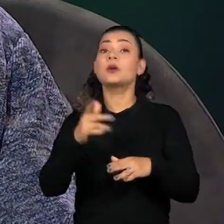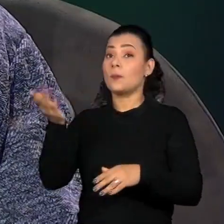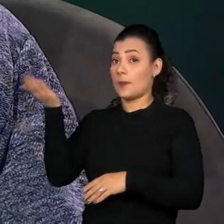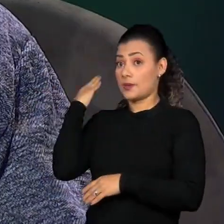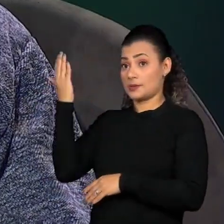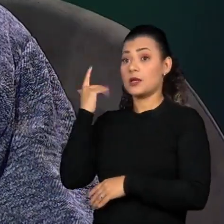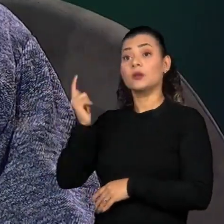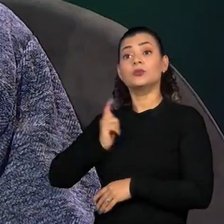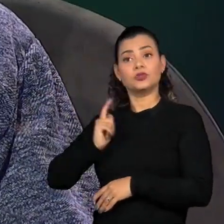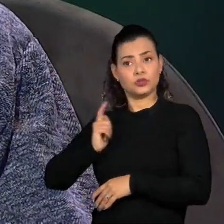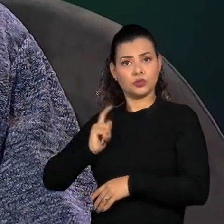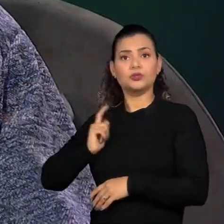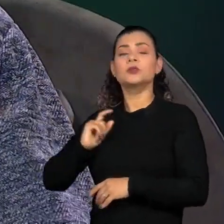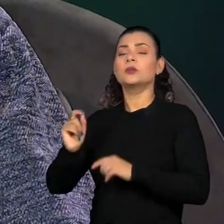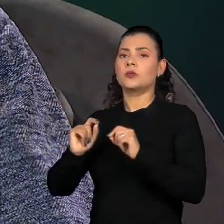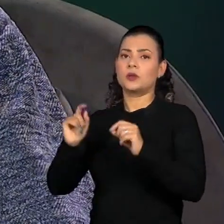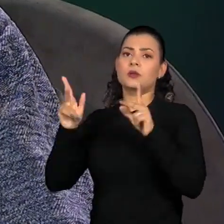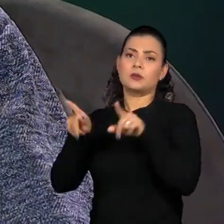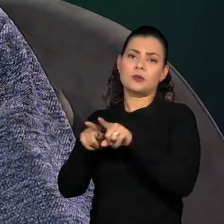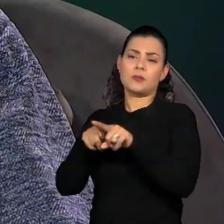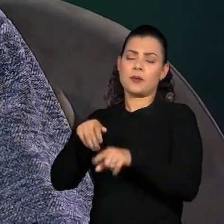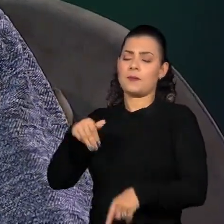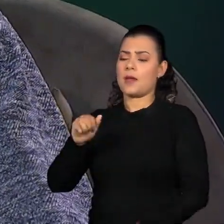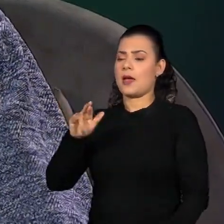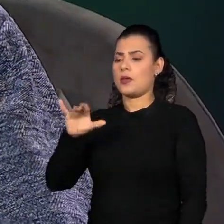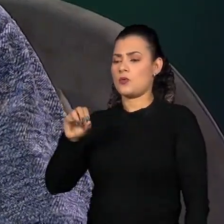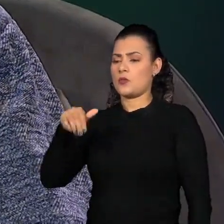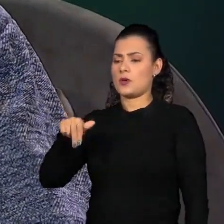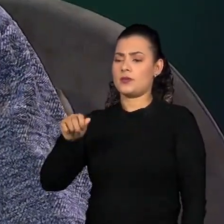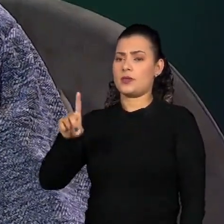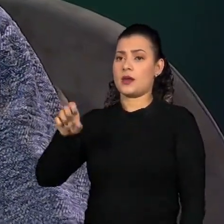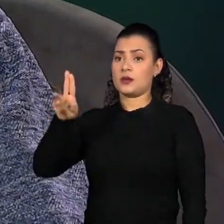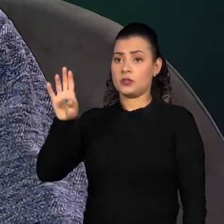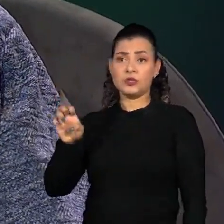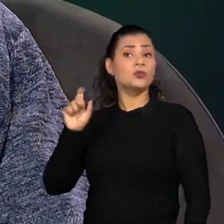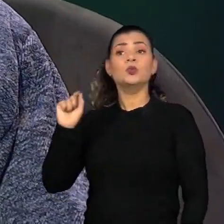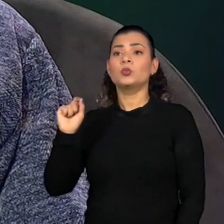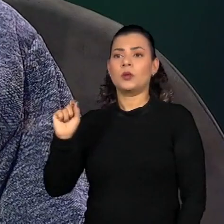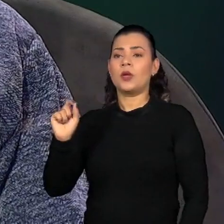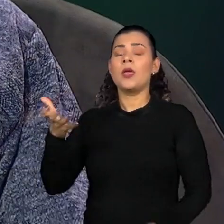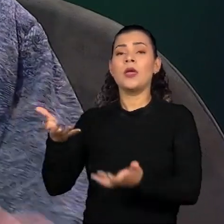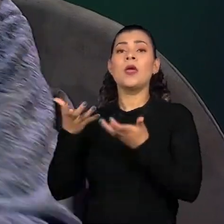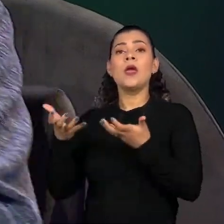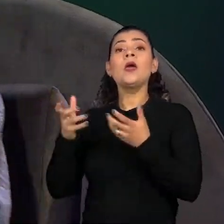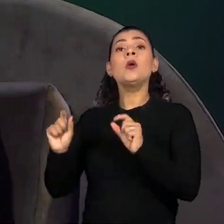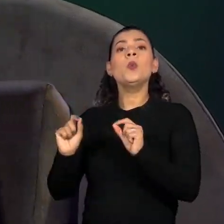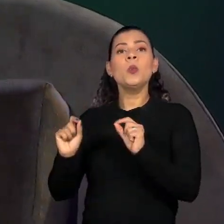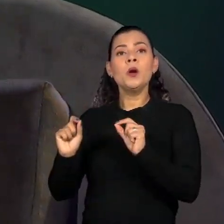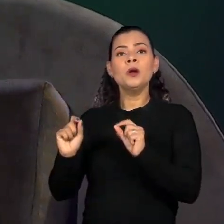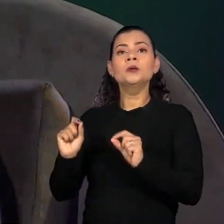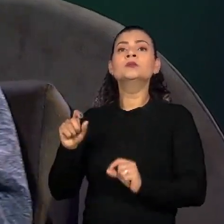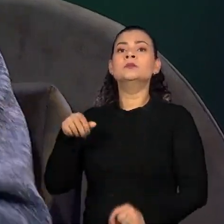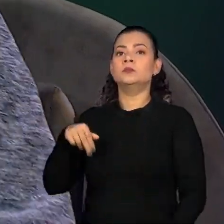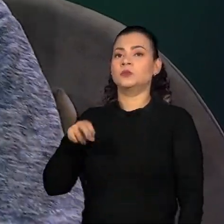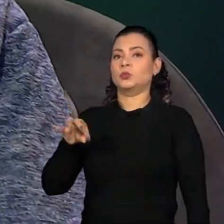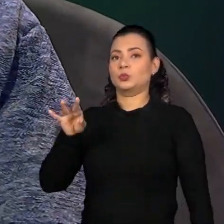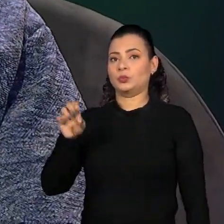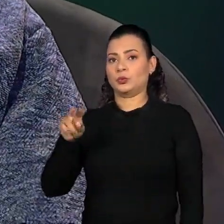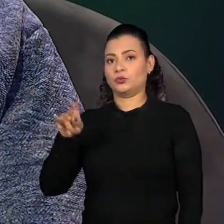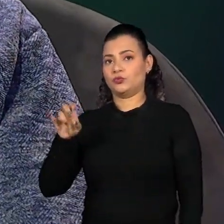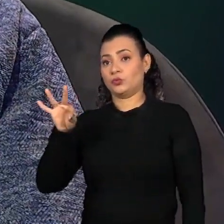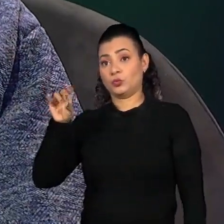premissa no modernismo, isso do Mário de Andrade, do outro, que a procura pelo homem profundo. O que era o homem profundo? O